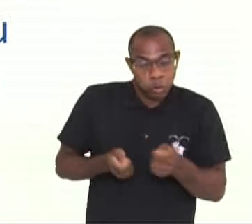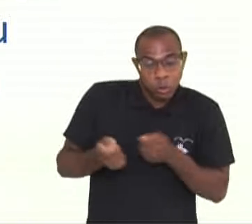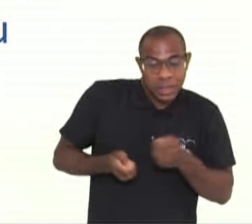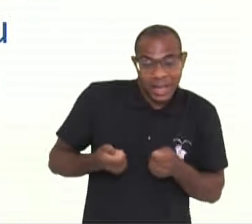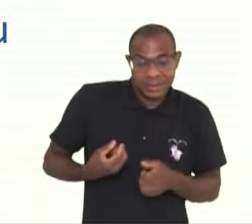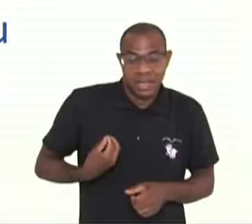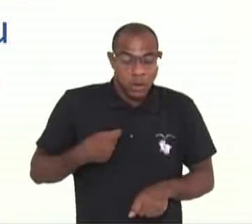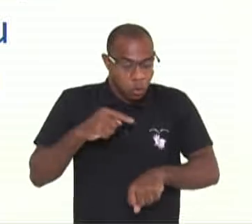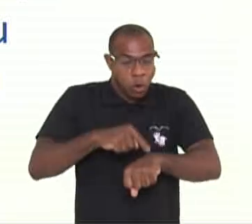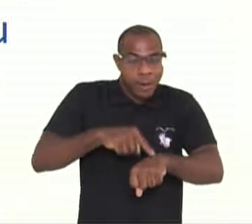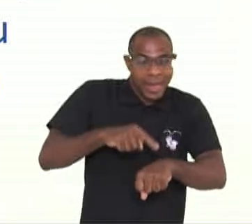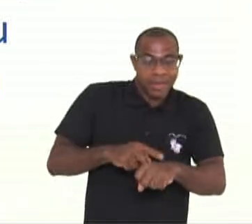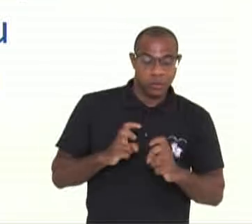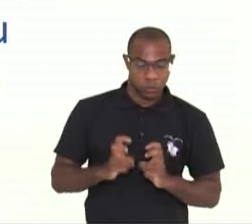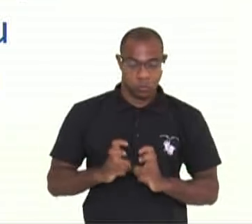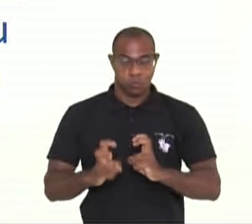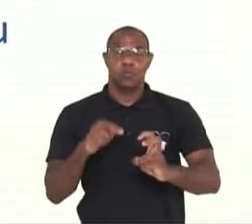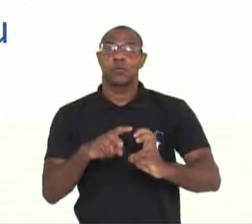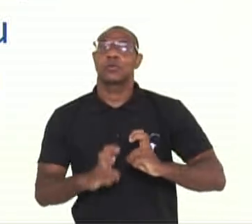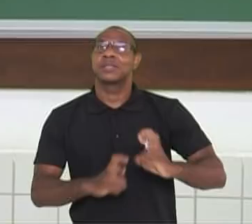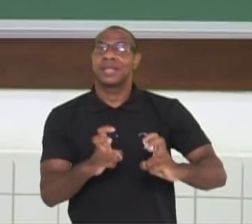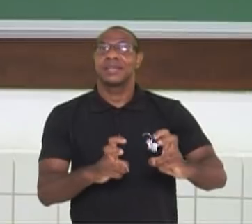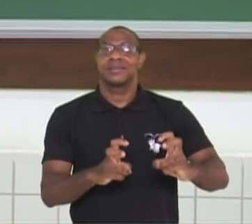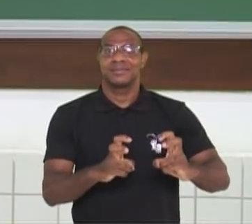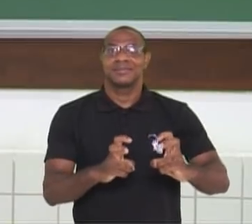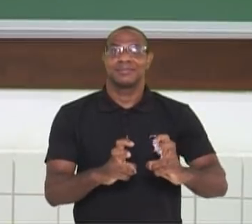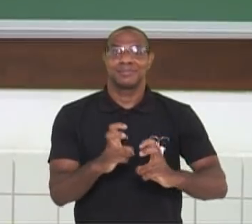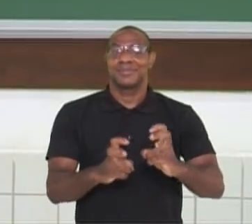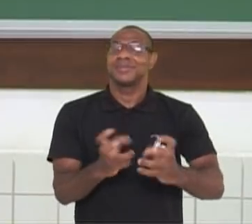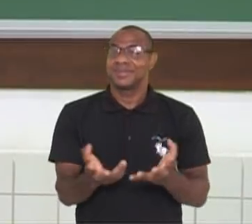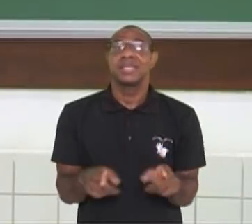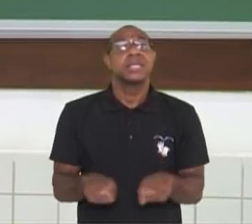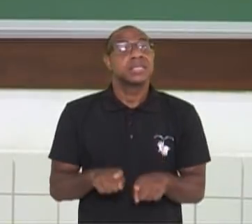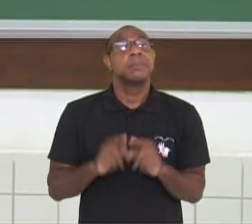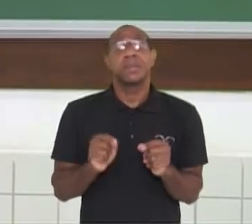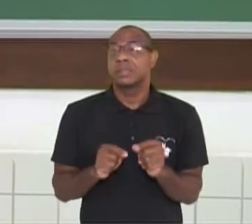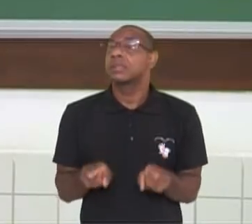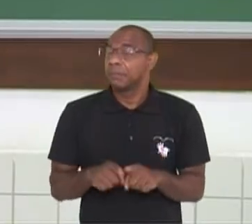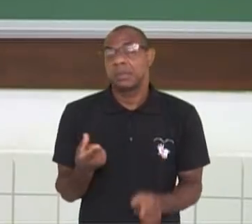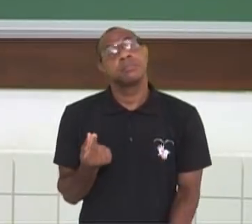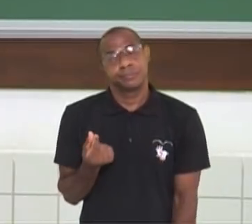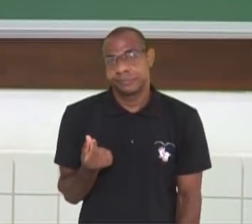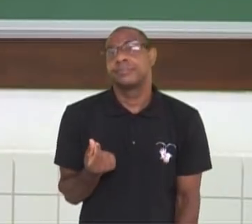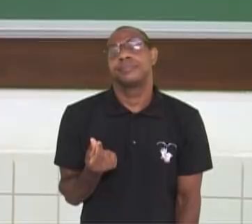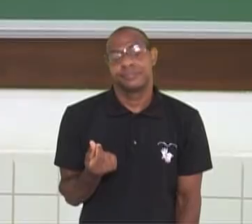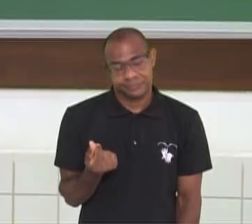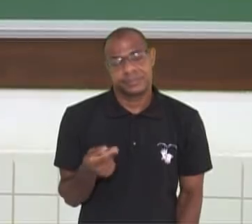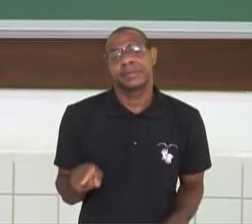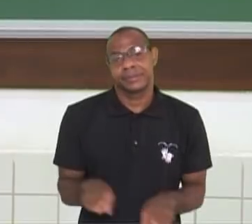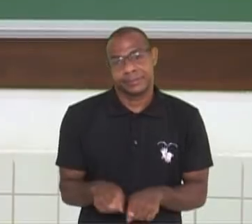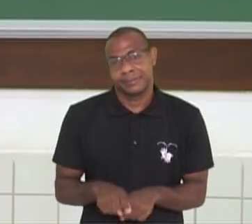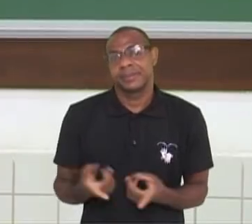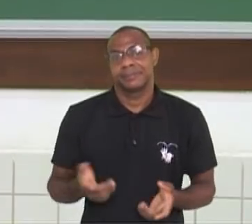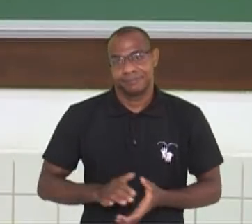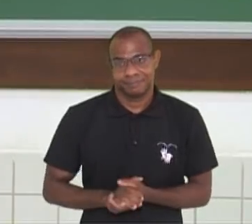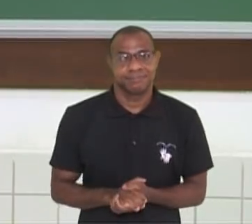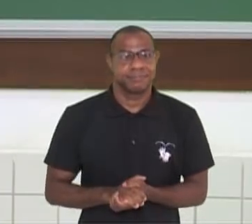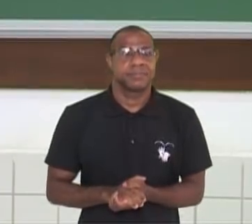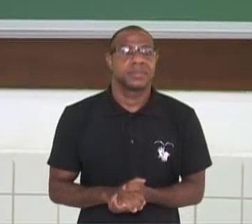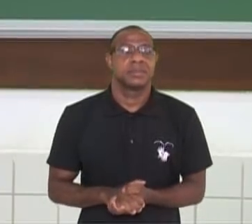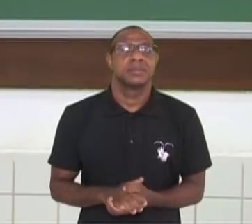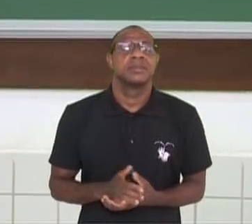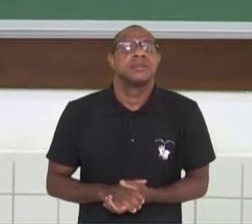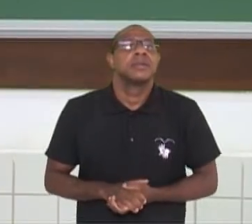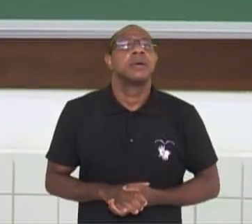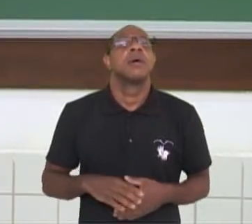transporte de mercadorias, transporte de pessoas e, claro, melhorou os custos todos para essas pessoas e para o transporte